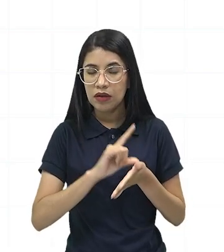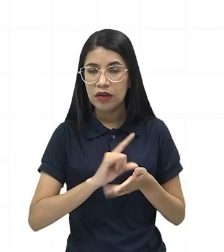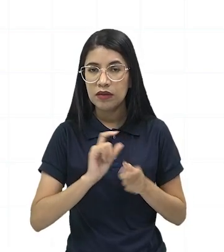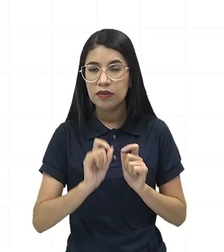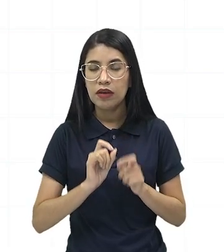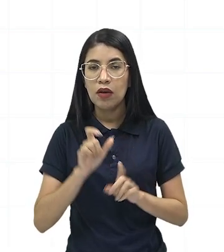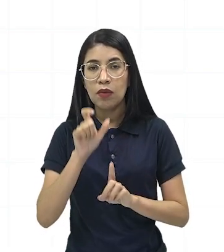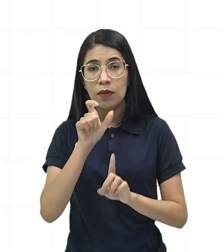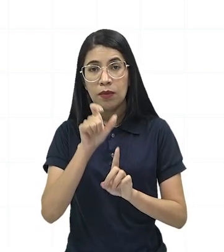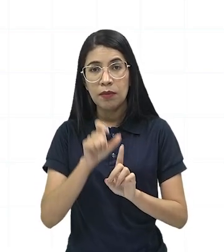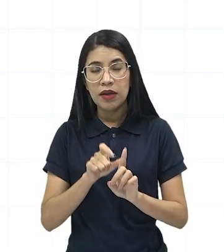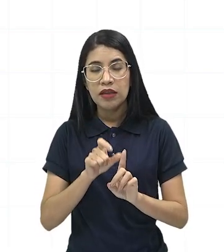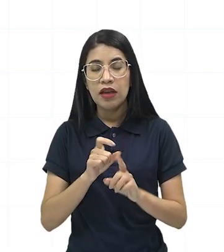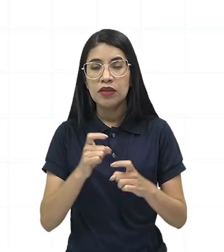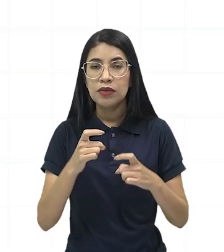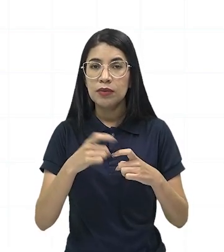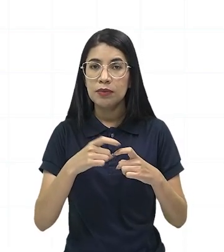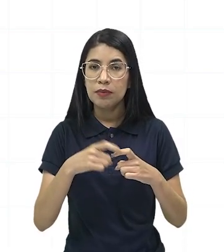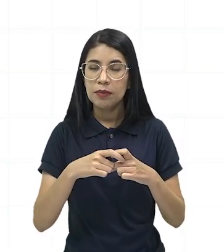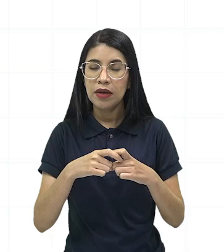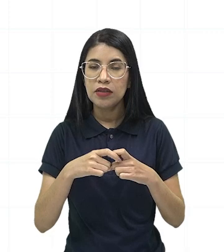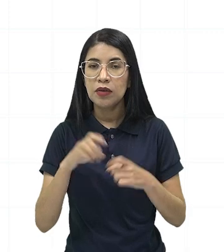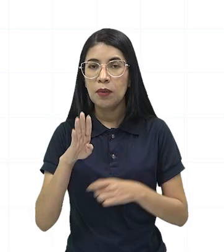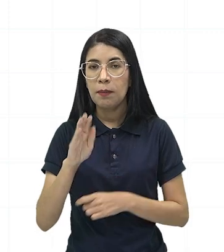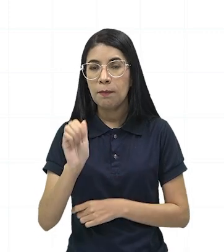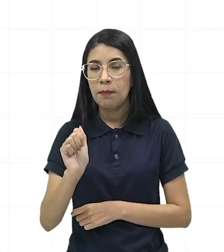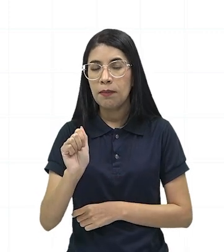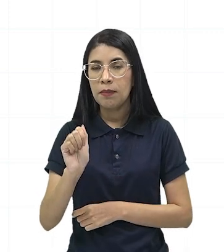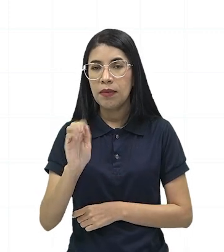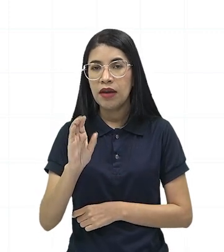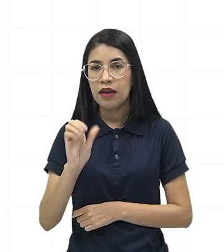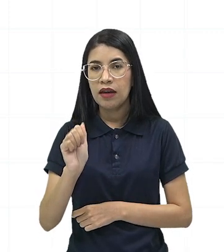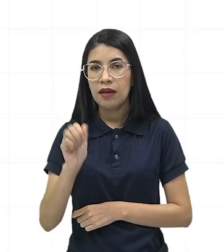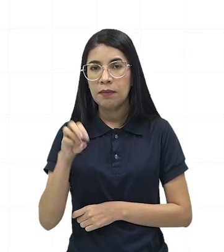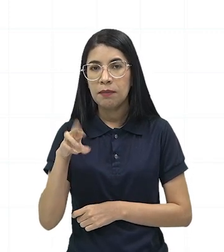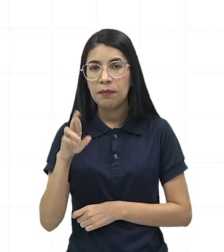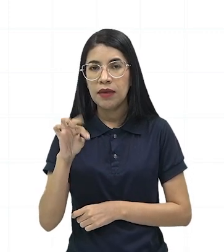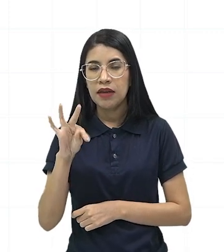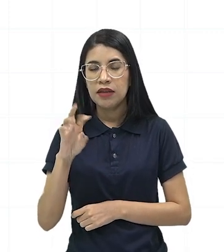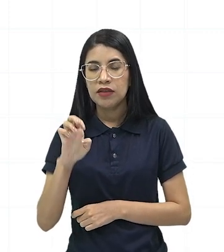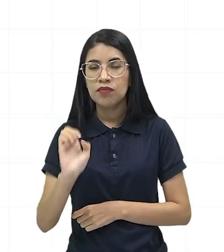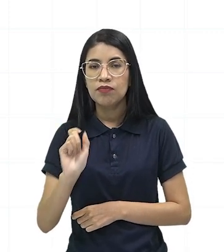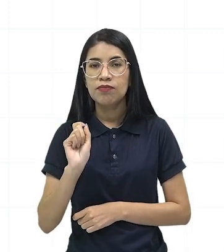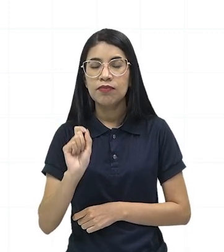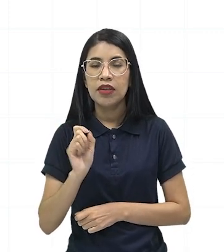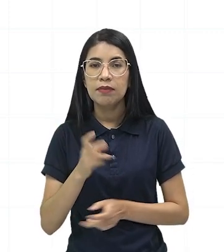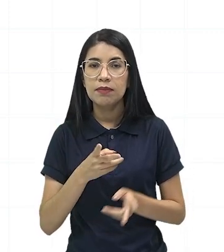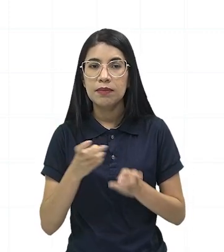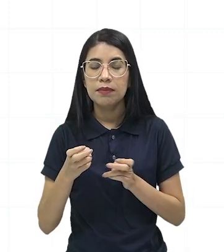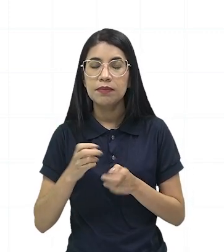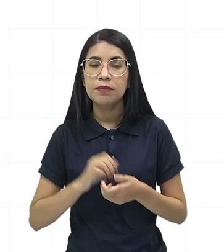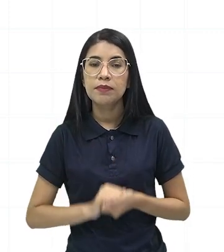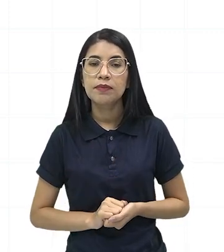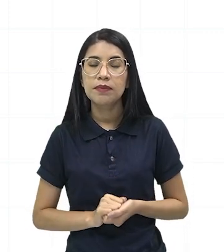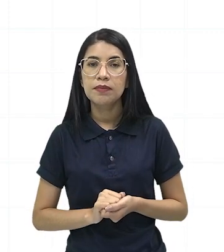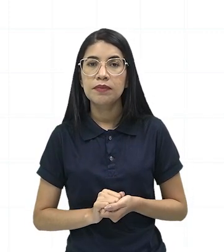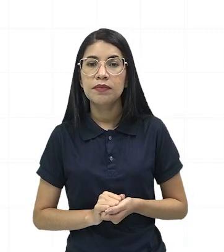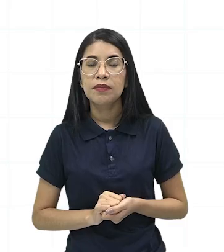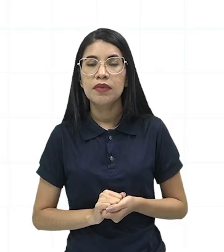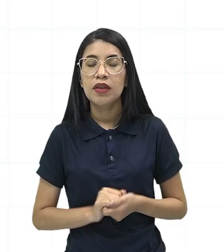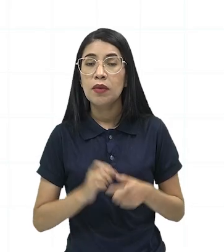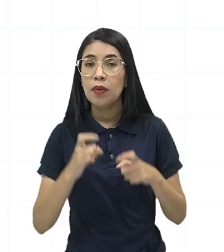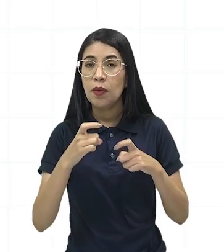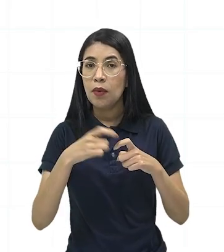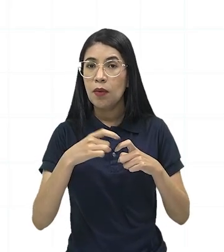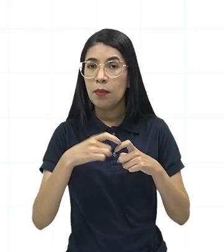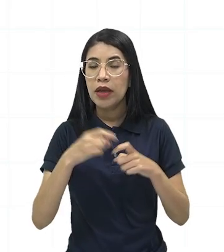O personagem Dr. Simão Bacamarte, certo? Na cartela seguinte, vocês vão observar isso. Olha. Dr. Simão Bacamarte, que é